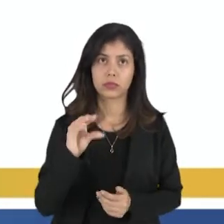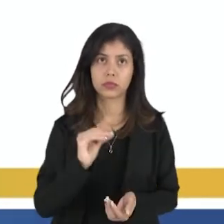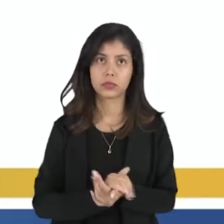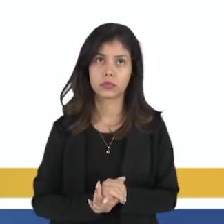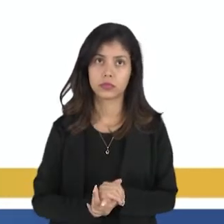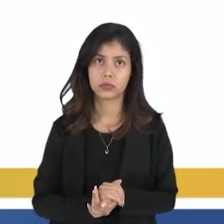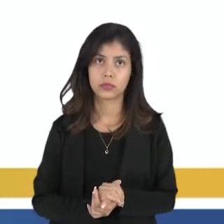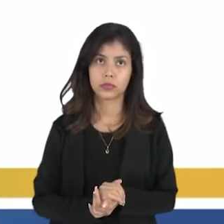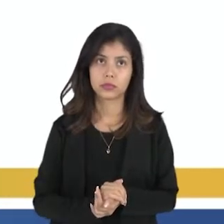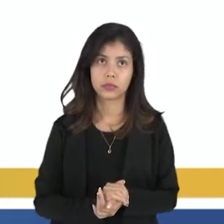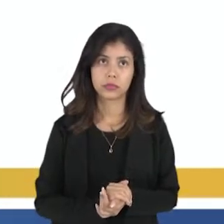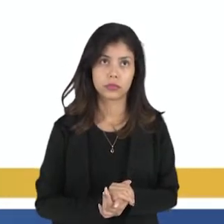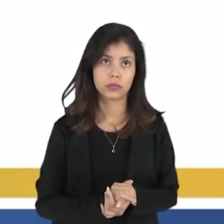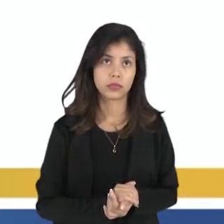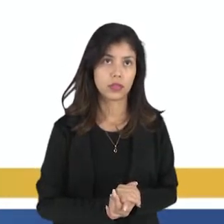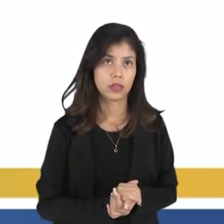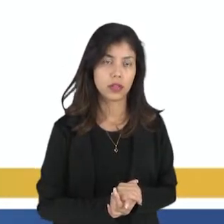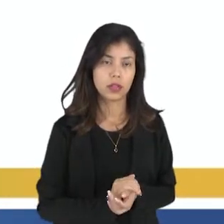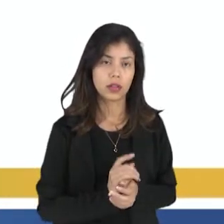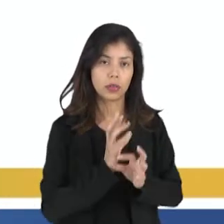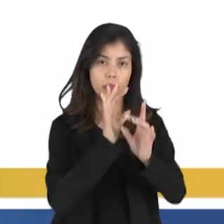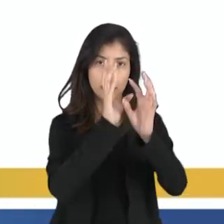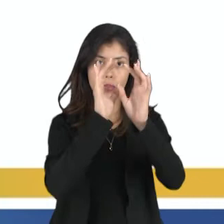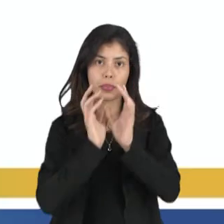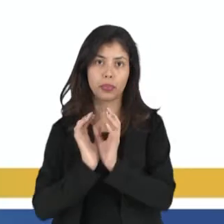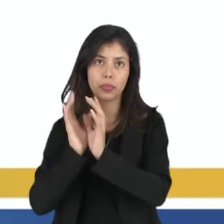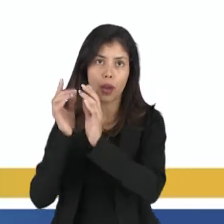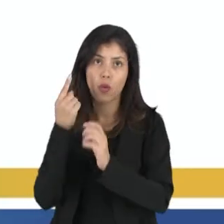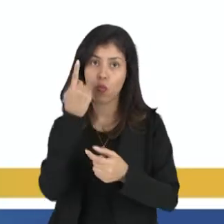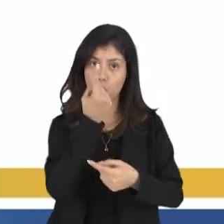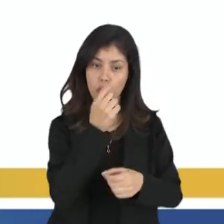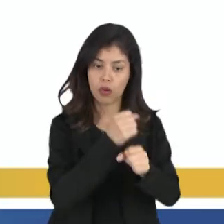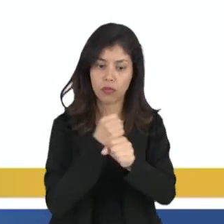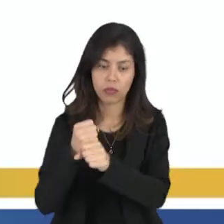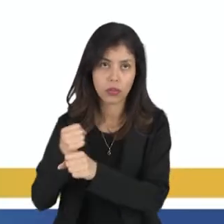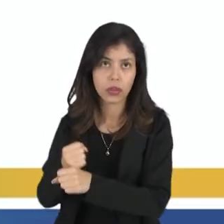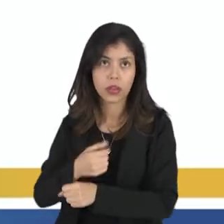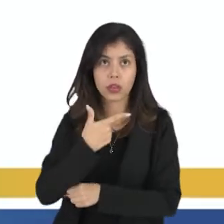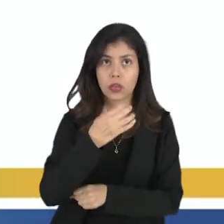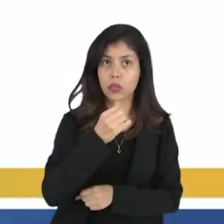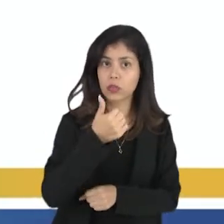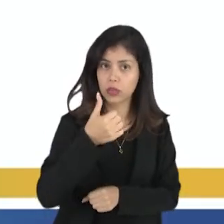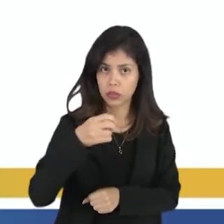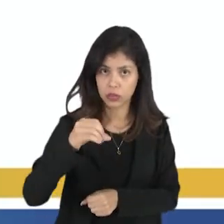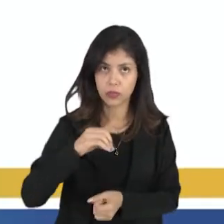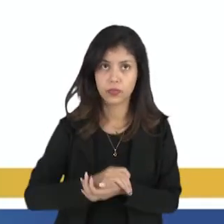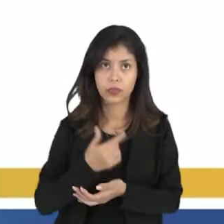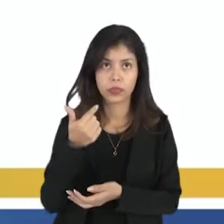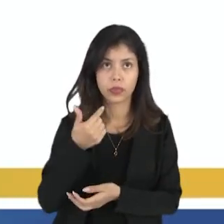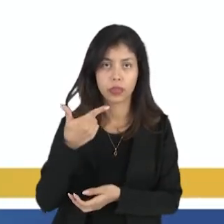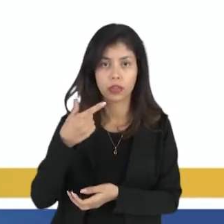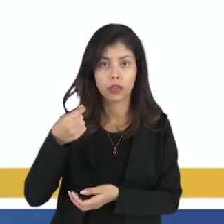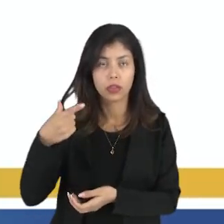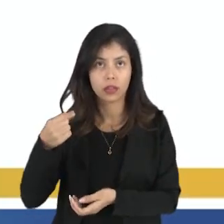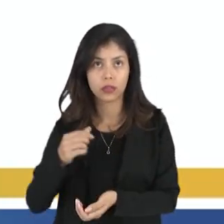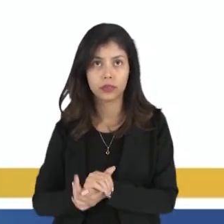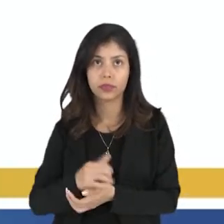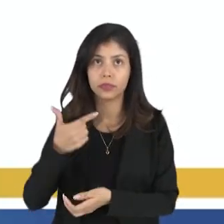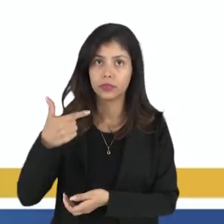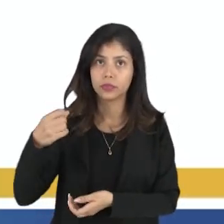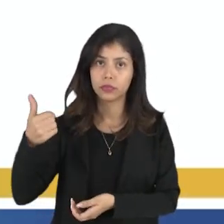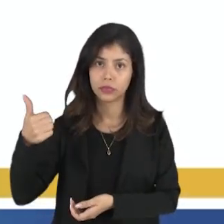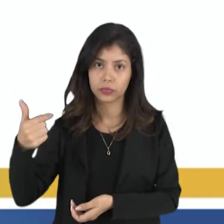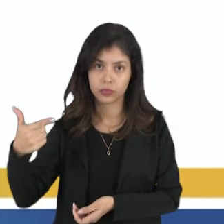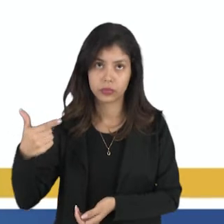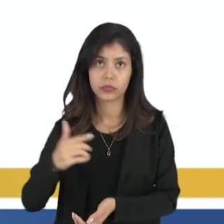as chaminés, cada uma com um ano, a primeira 2019, a segunda 2020 e a